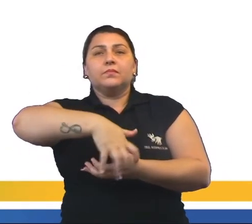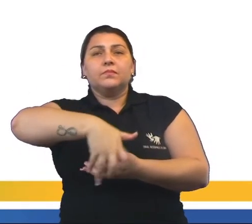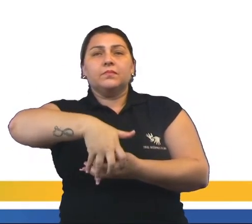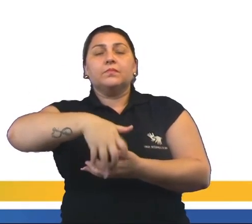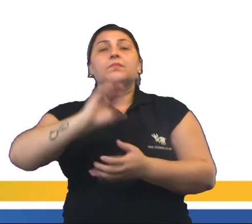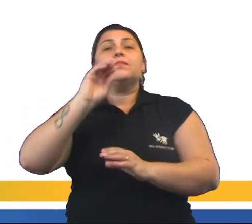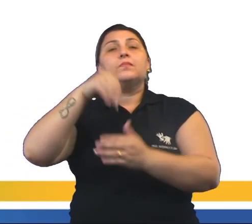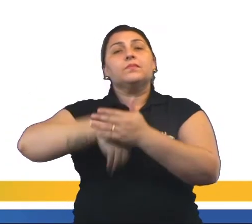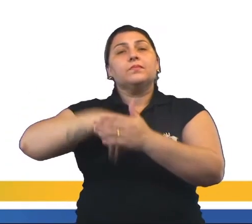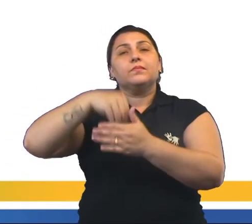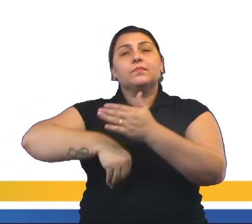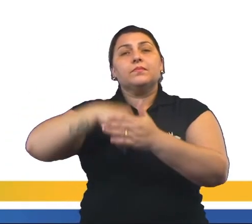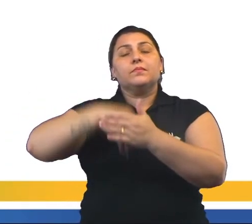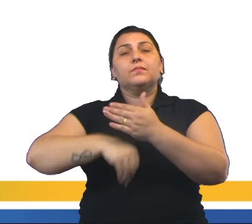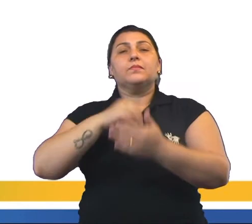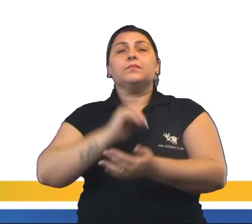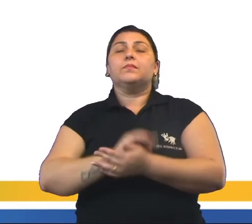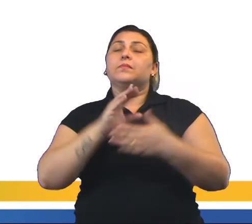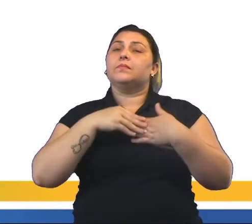dentro